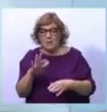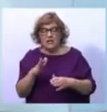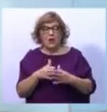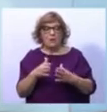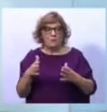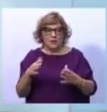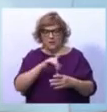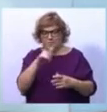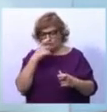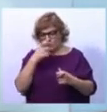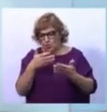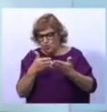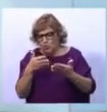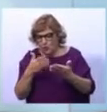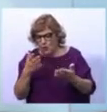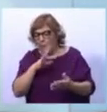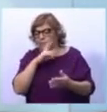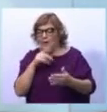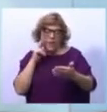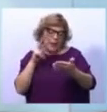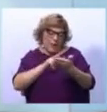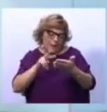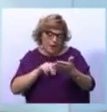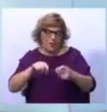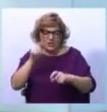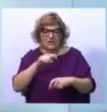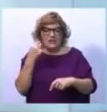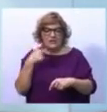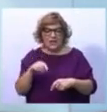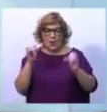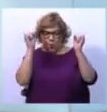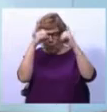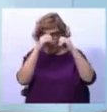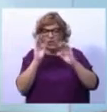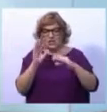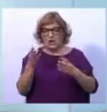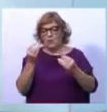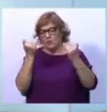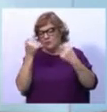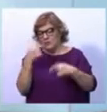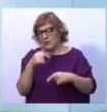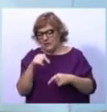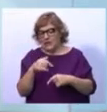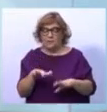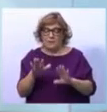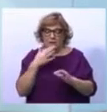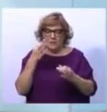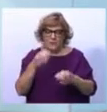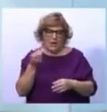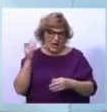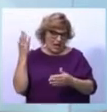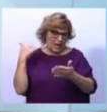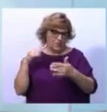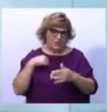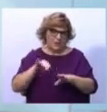aumento da literacia das pessoas, as mães vão lendo, hoje em dia existe o Google, também já há muita informação. Agora, de facto, há uns anos, e